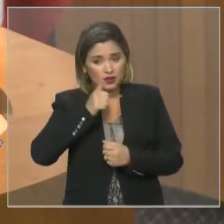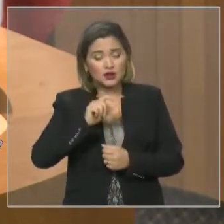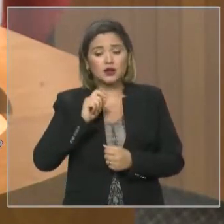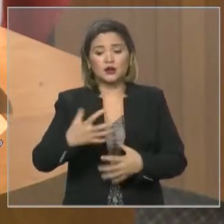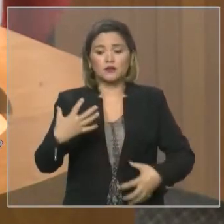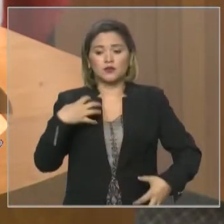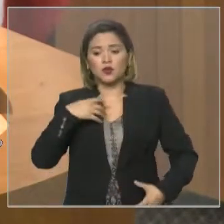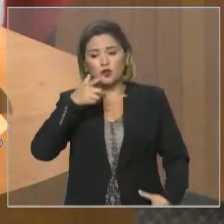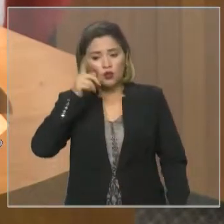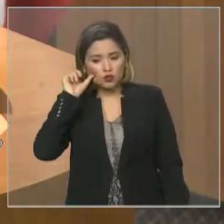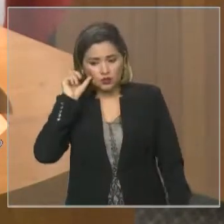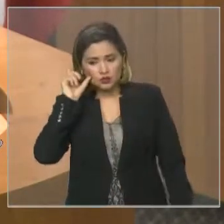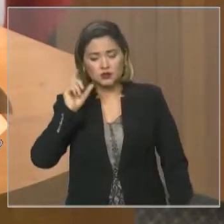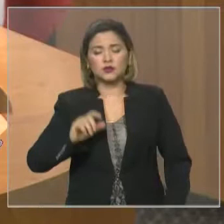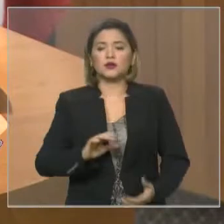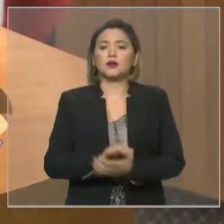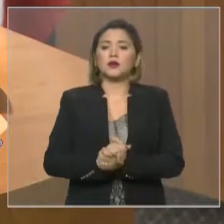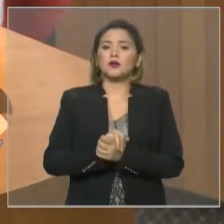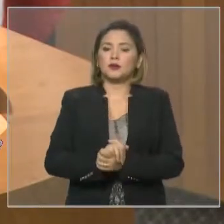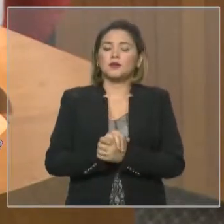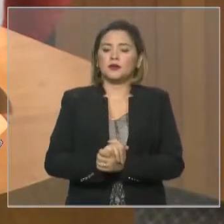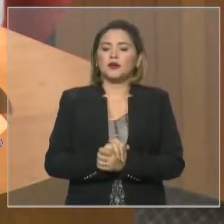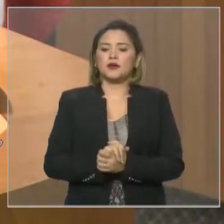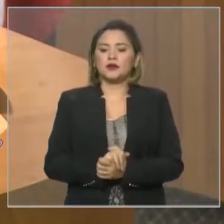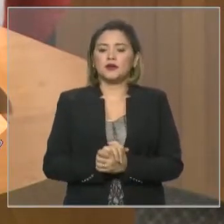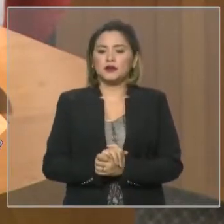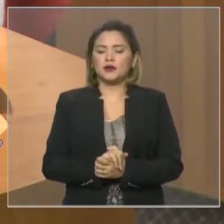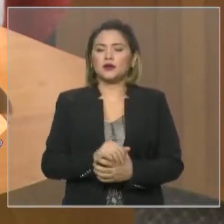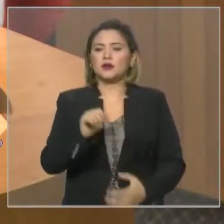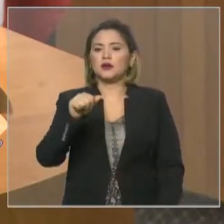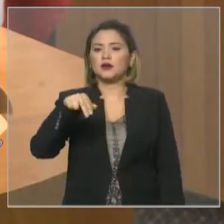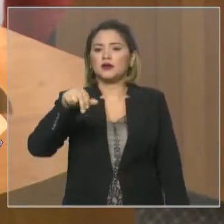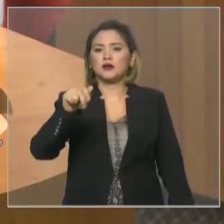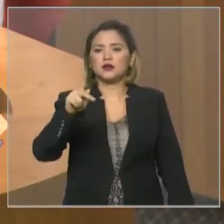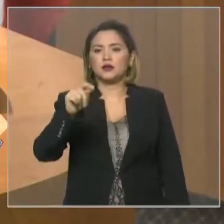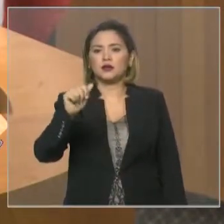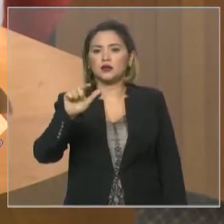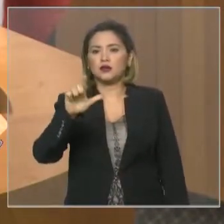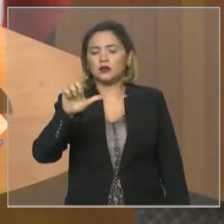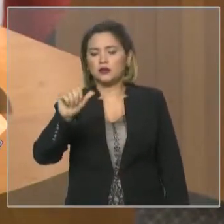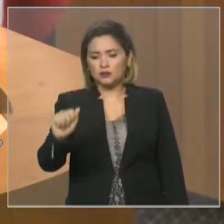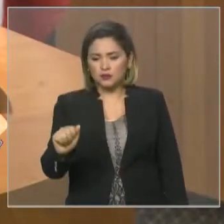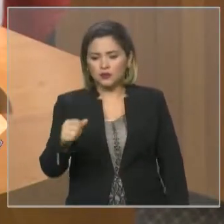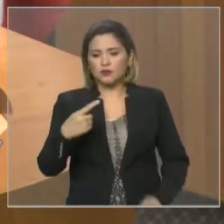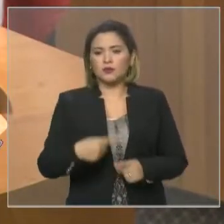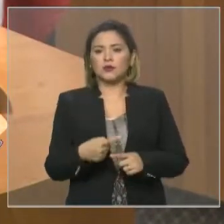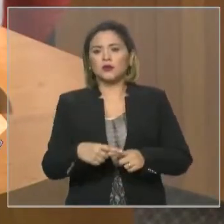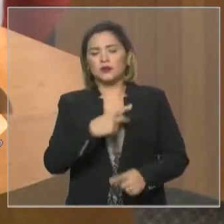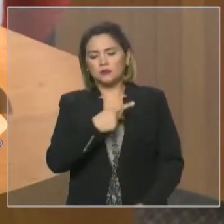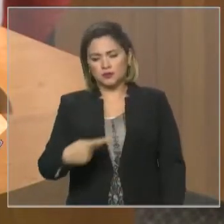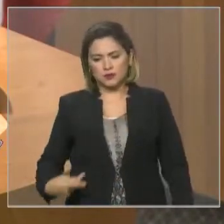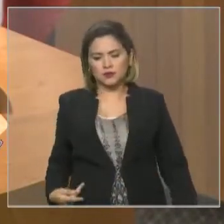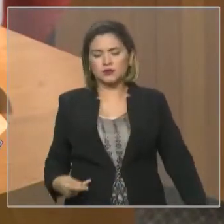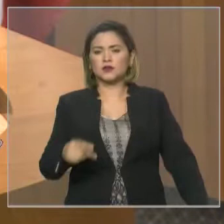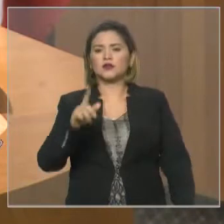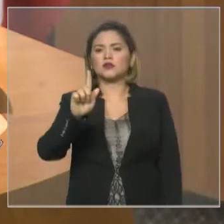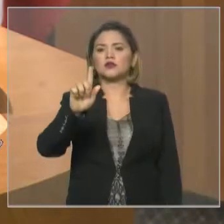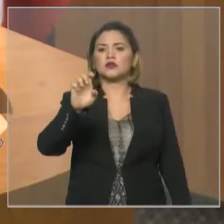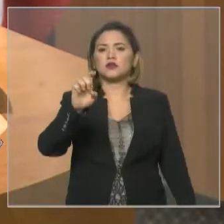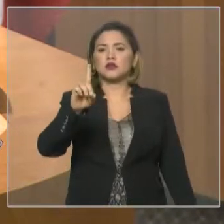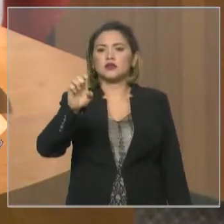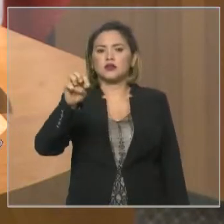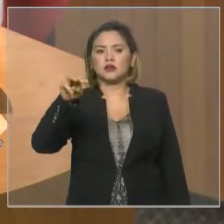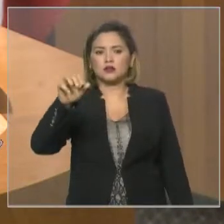apossaram, parabenizar a nossa primeira-dama Ana Paula por mais uma vez presidir o GDEMA. Queria